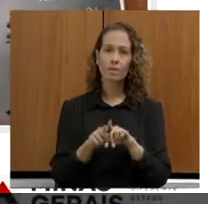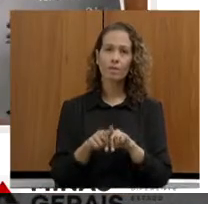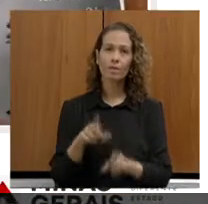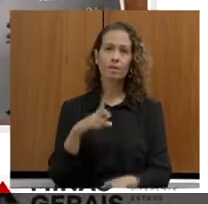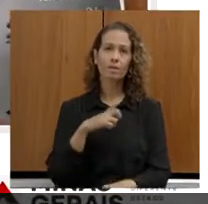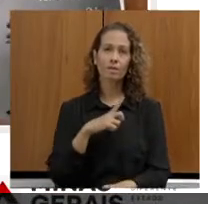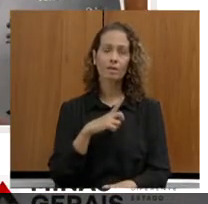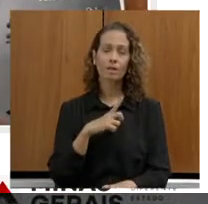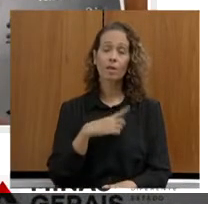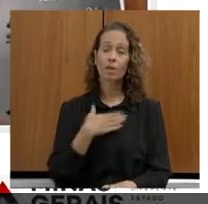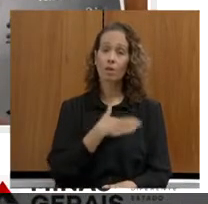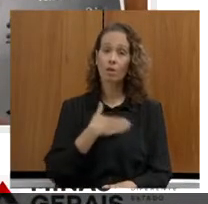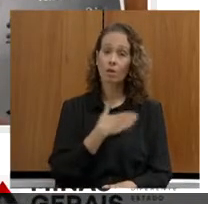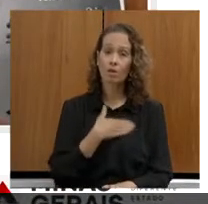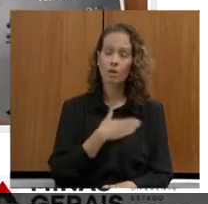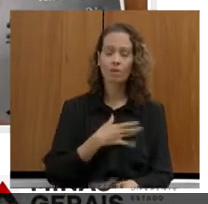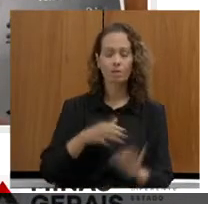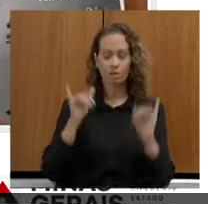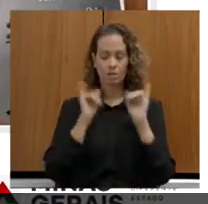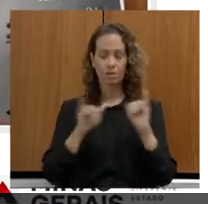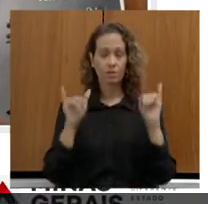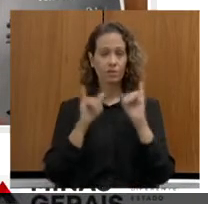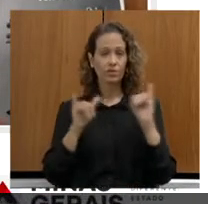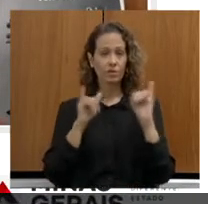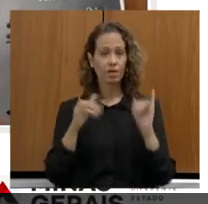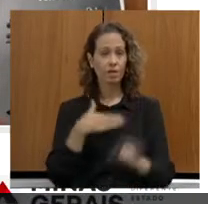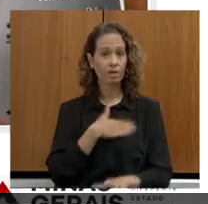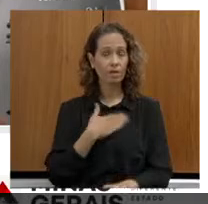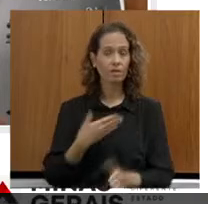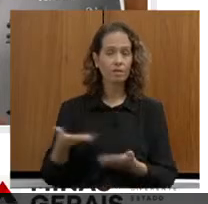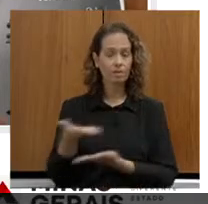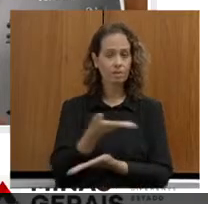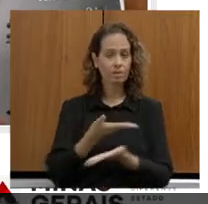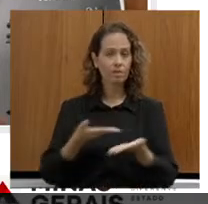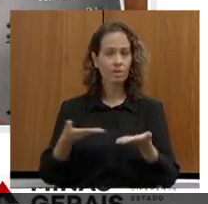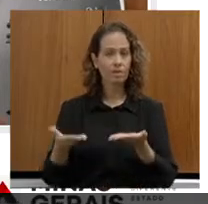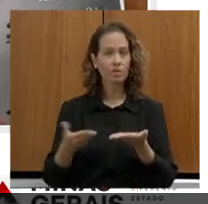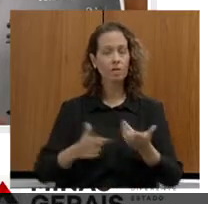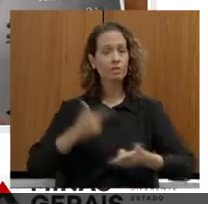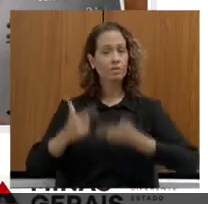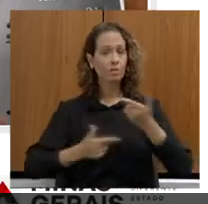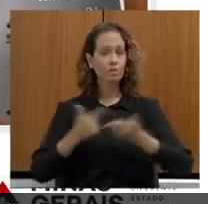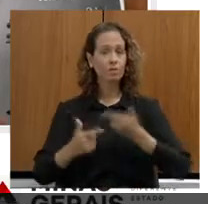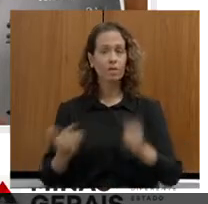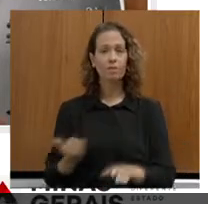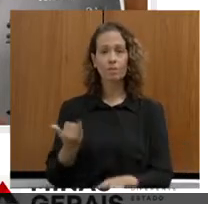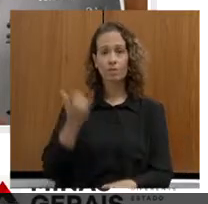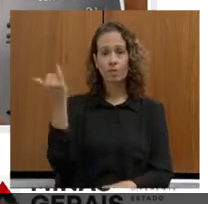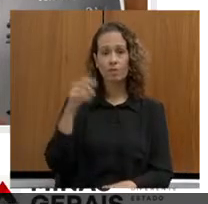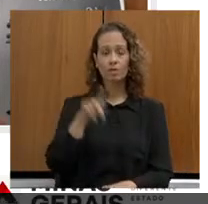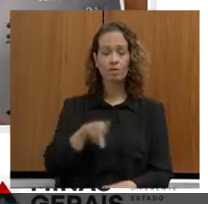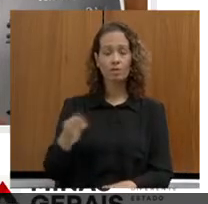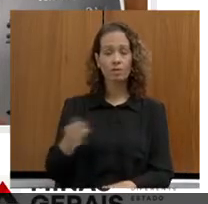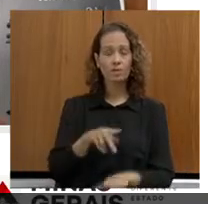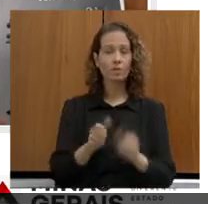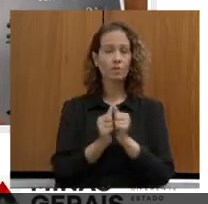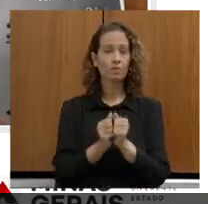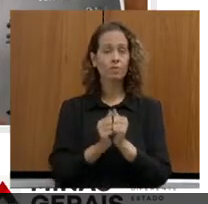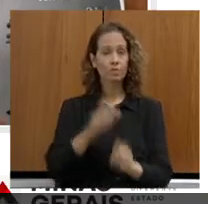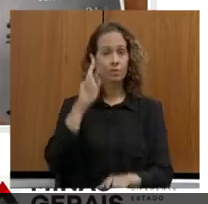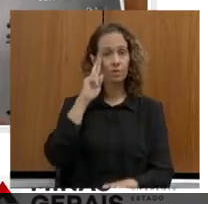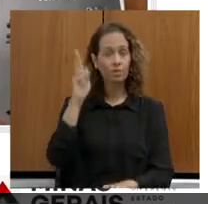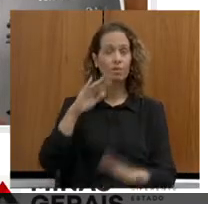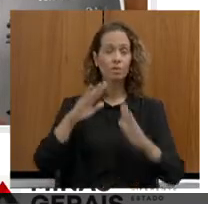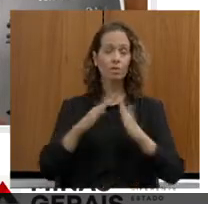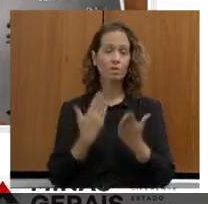bastante gosta muito de divulgar e gosta muito de compartilhar esse trabalho muito importante que professores e diretores das escolas